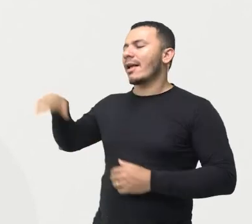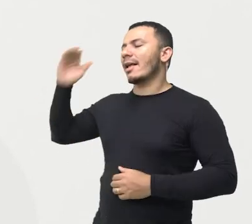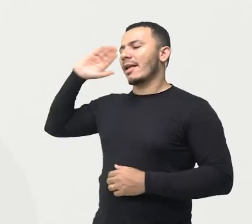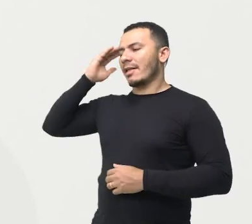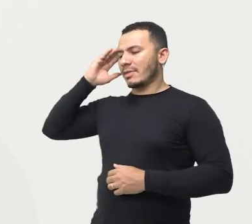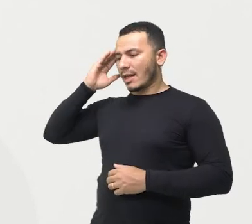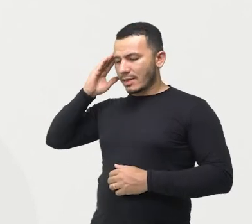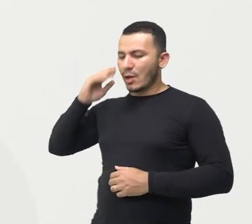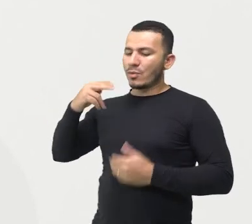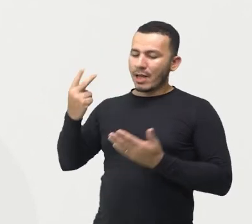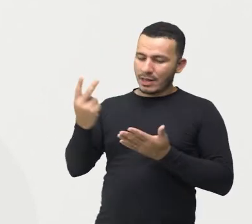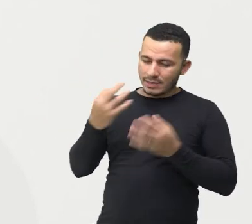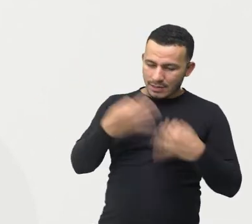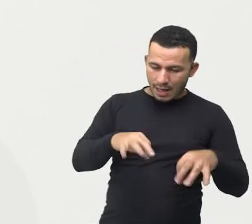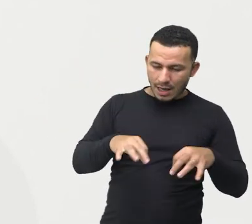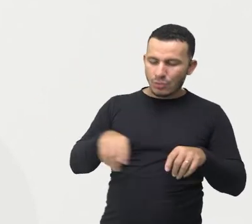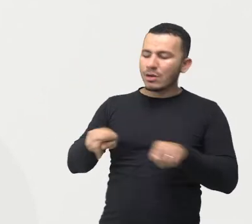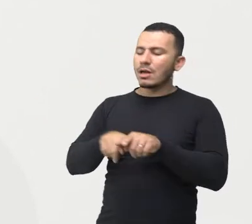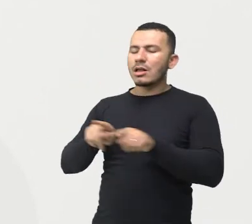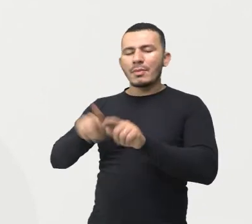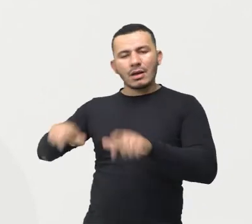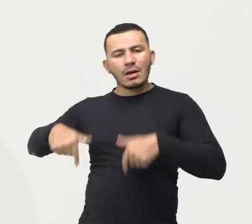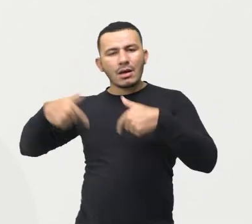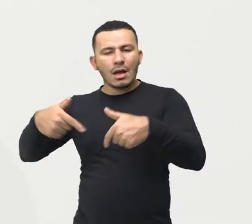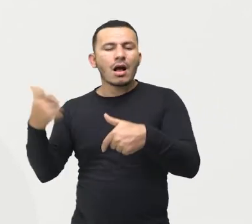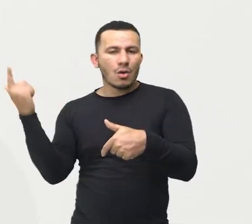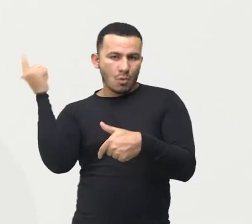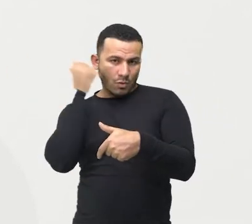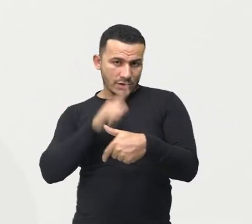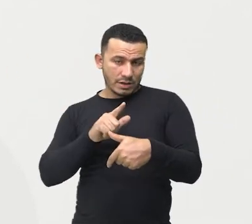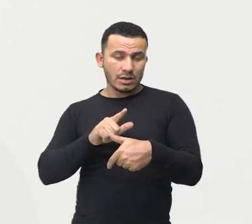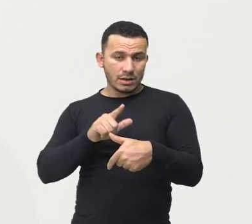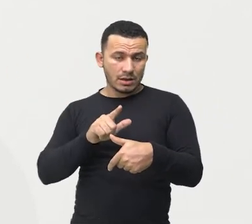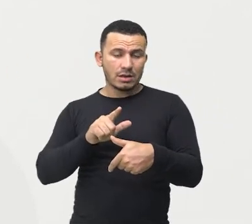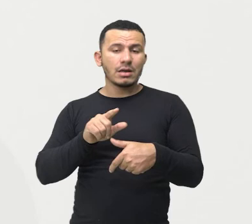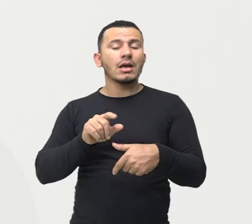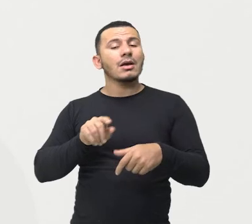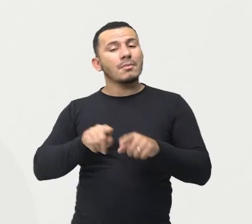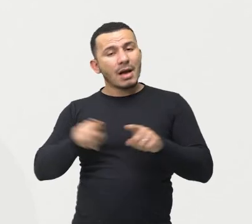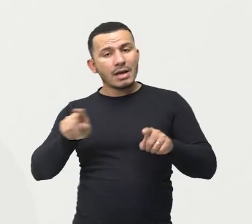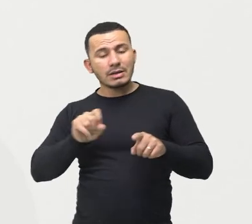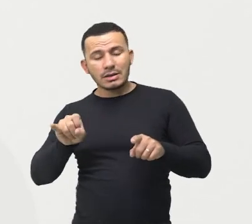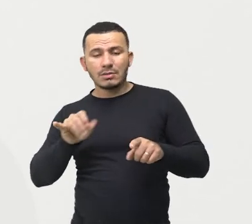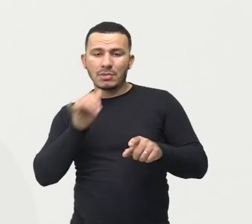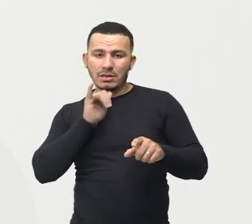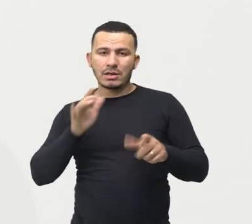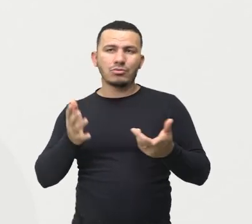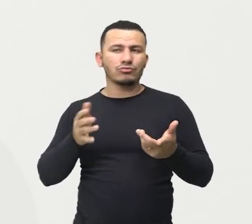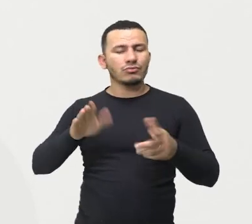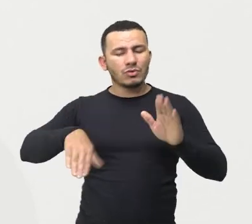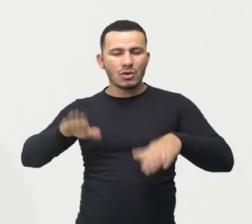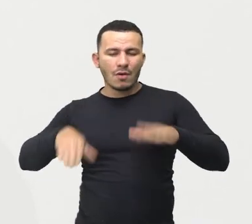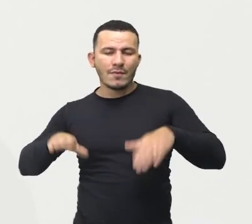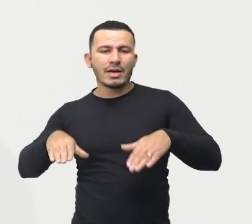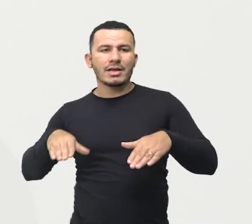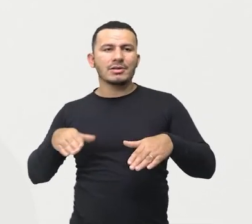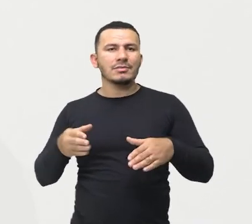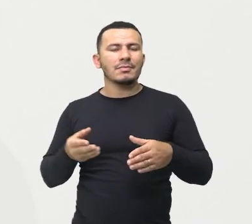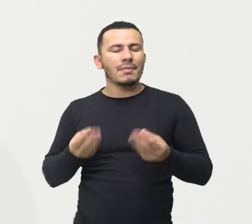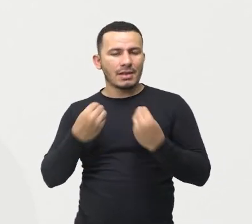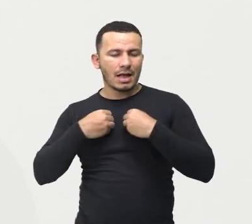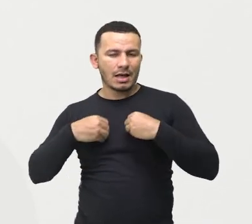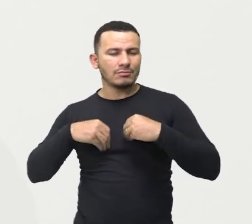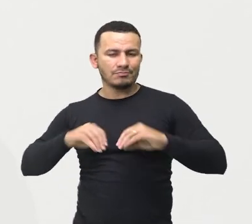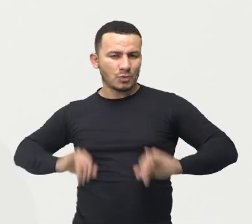o que é certo e fazê-lo, mesmo quando isso te faz, ou seja, quando isso talvez te